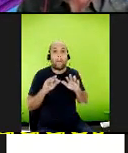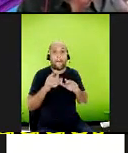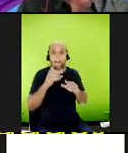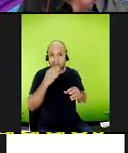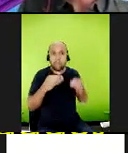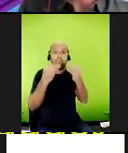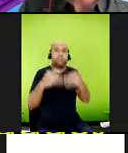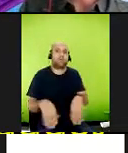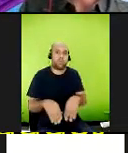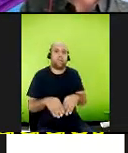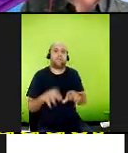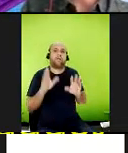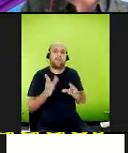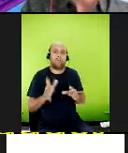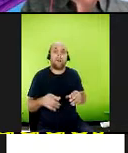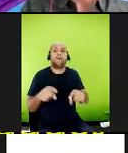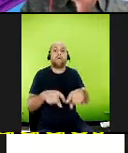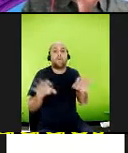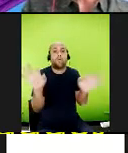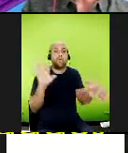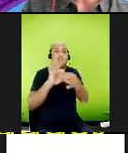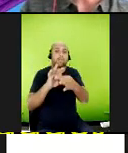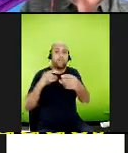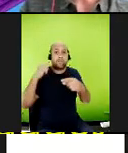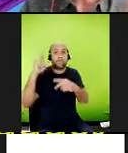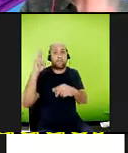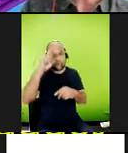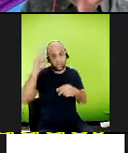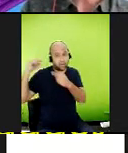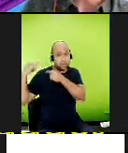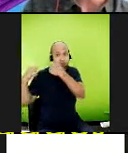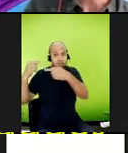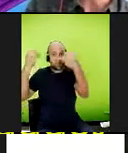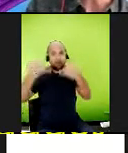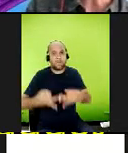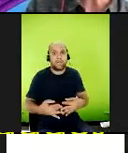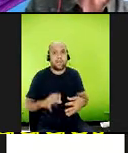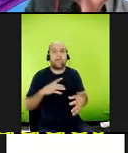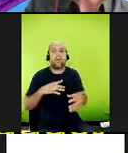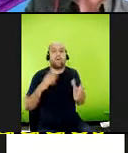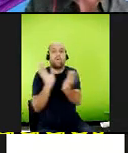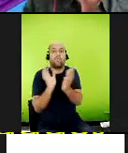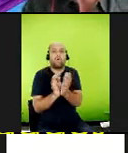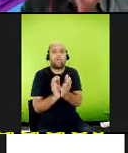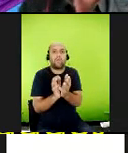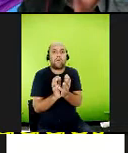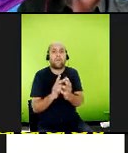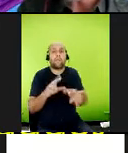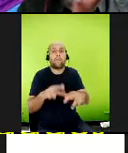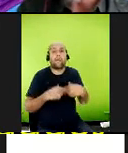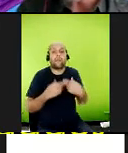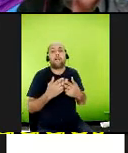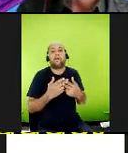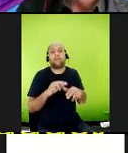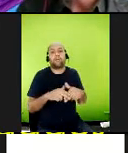nessa esteira histórica sobre a qual eu falei é uma população que fica privilegiada pela cor da pele e você não tem como